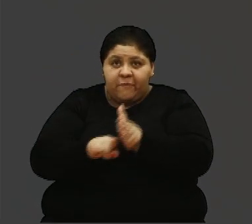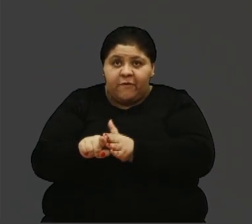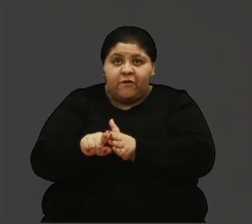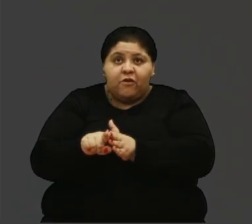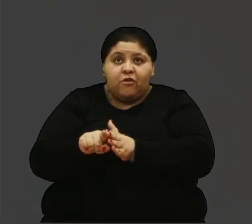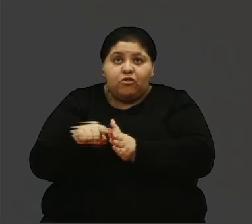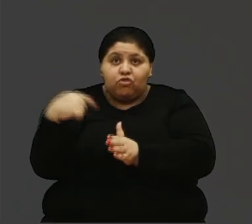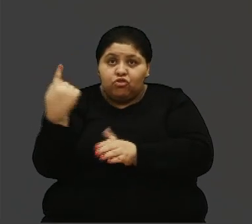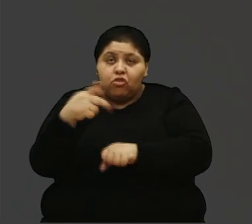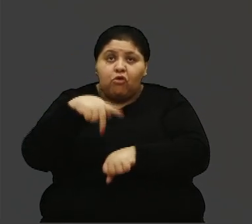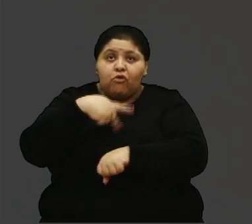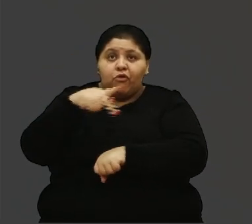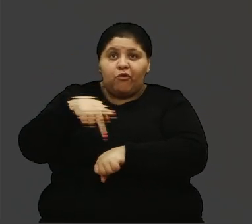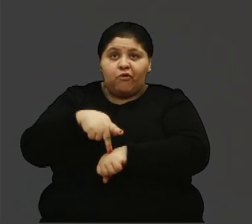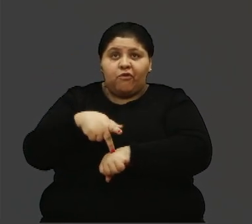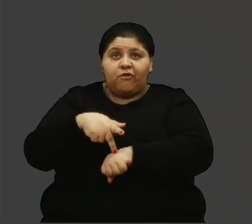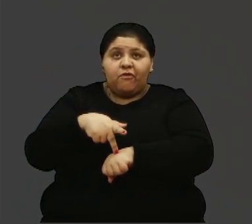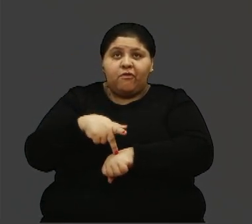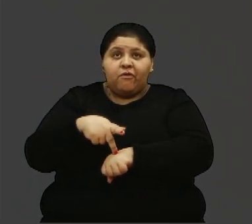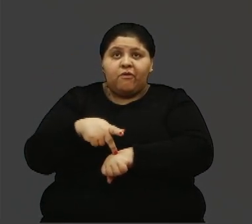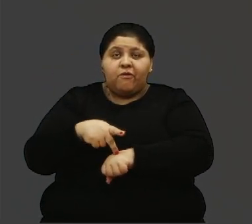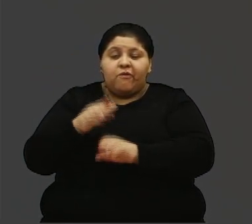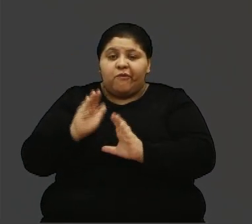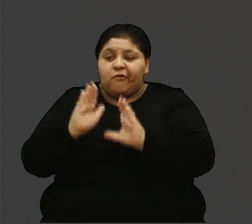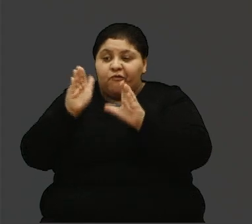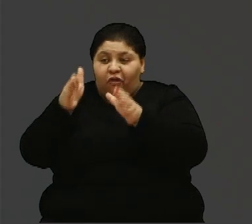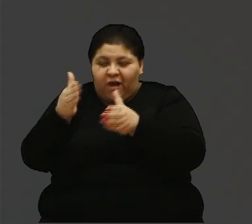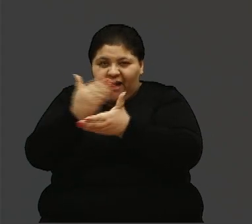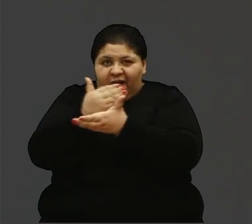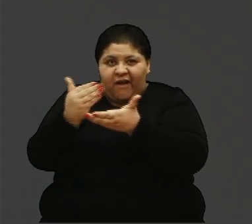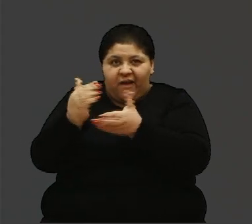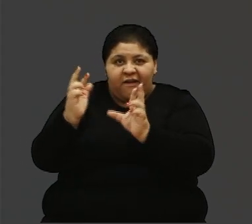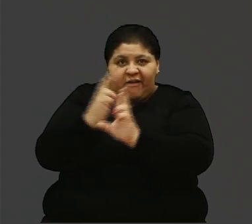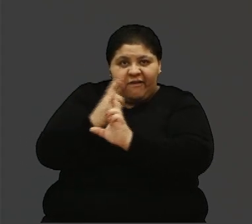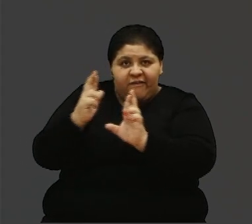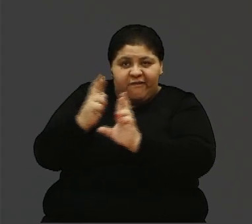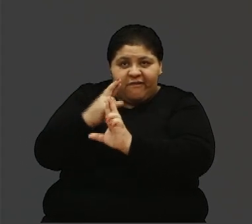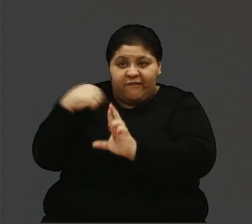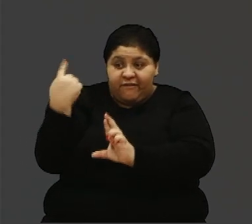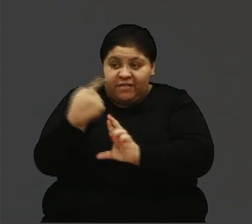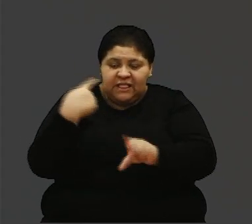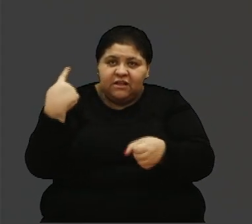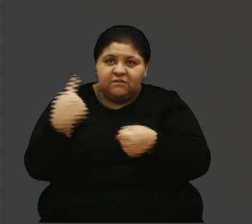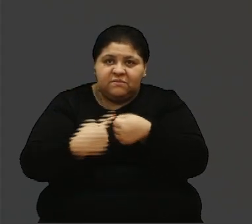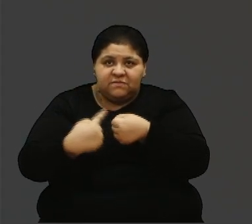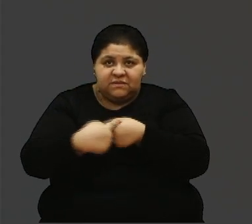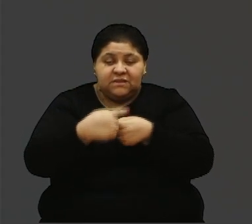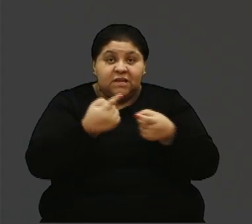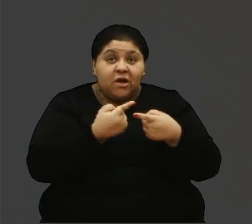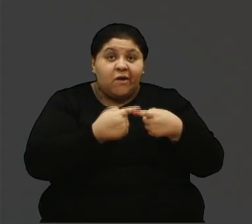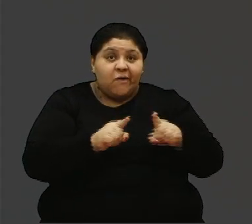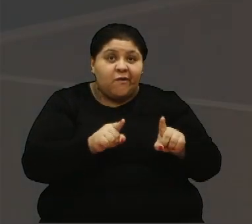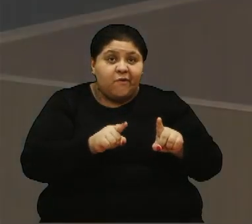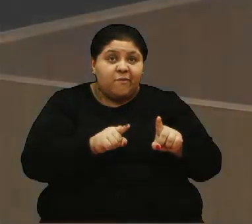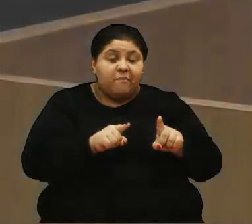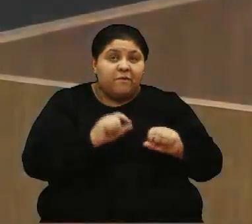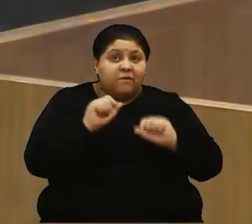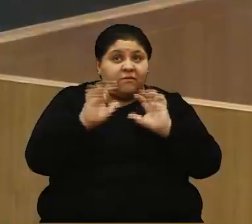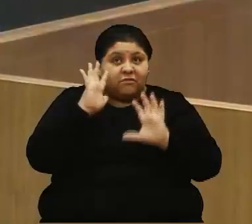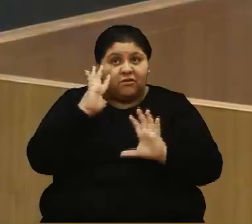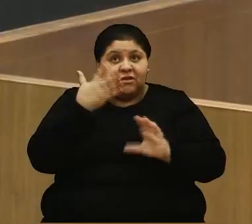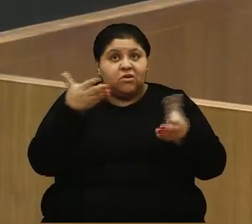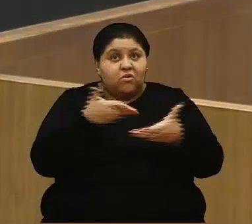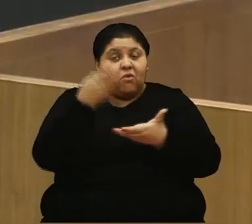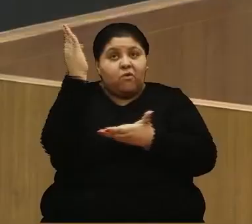país. Quero poder me deter a partir de amanhã em relação às questões da nossa cidade, mas pelo que está acontecendo